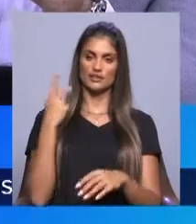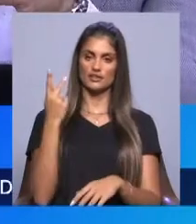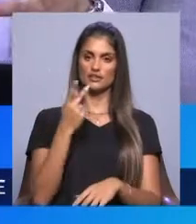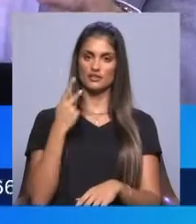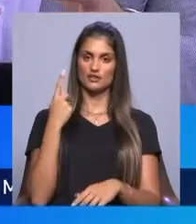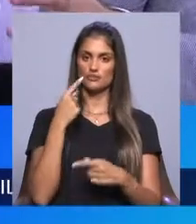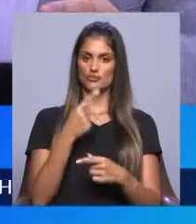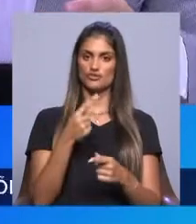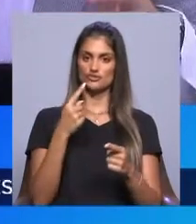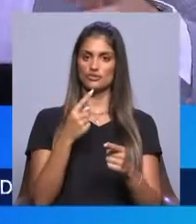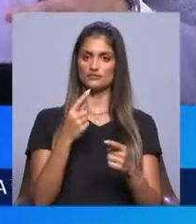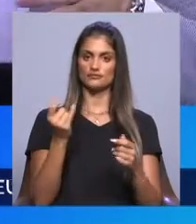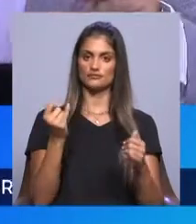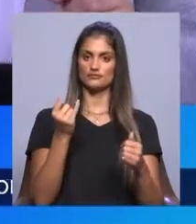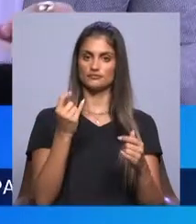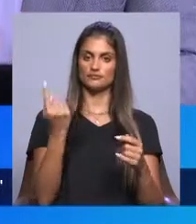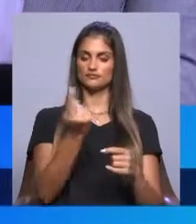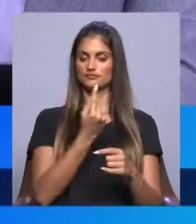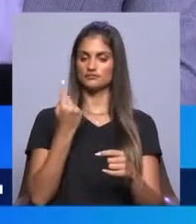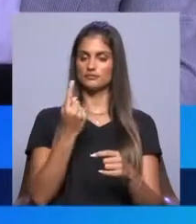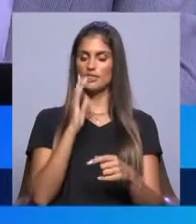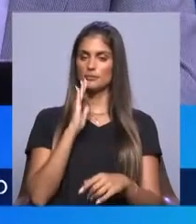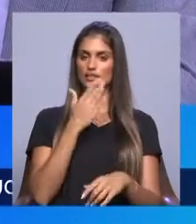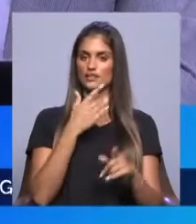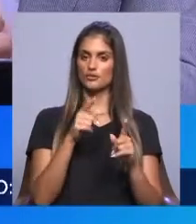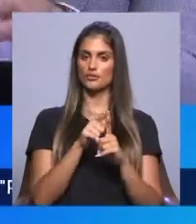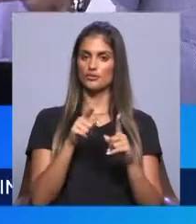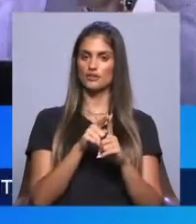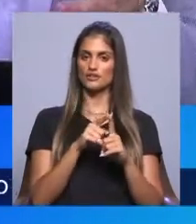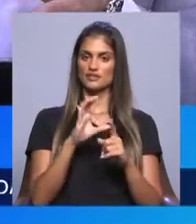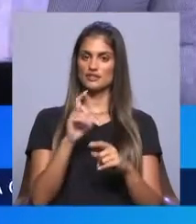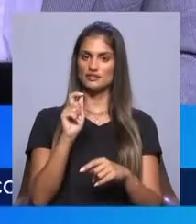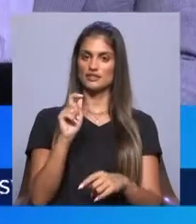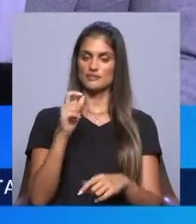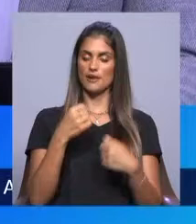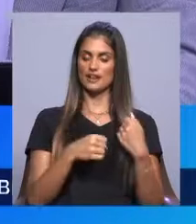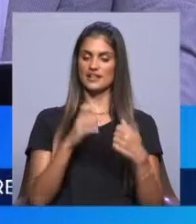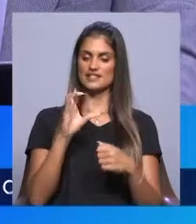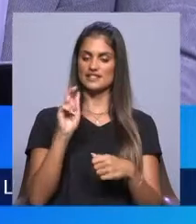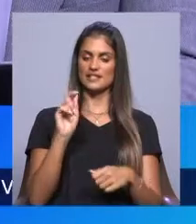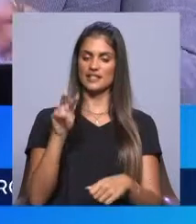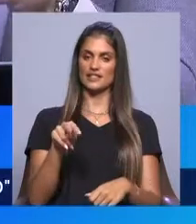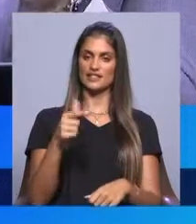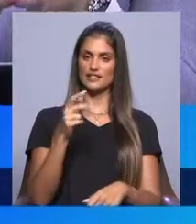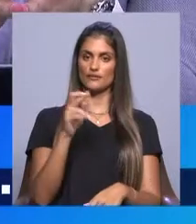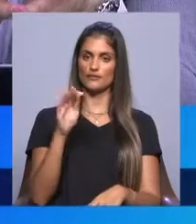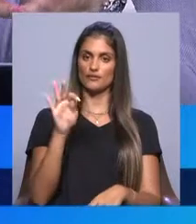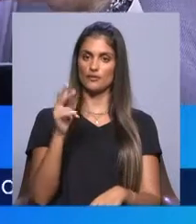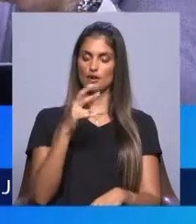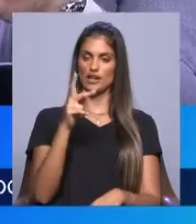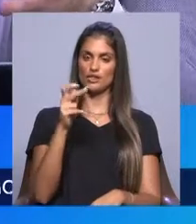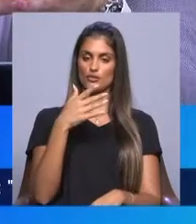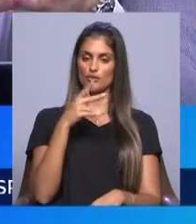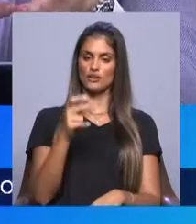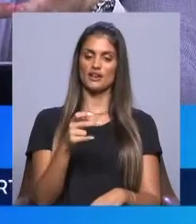apresentam velocidades de rotação variáveis, quase como uma máquina centrifugadora com velocidades variáveis. E que